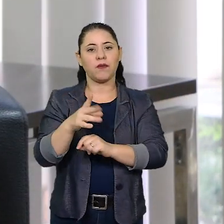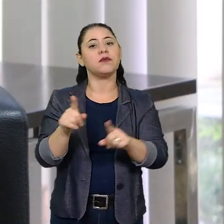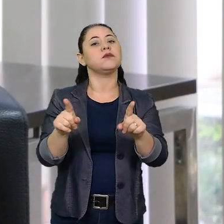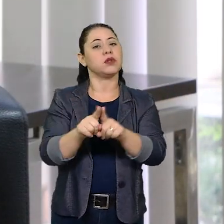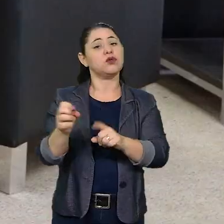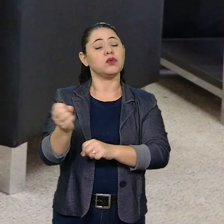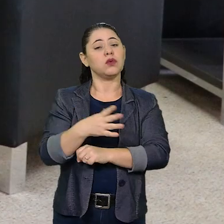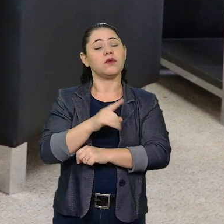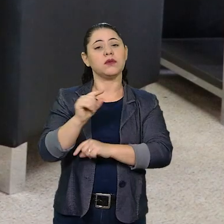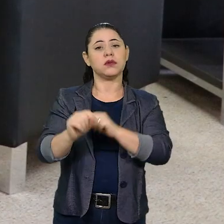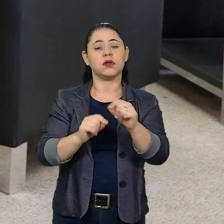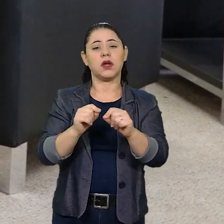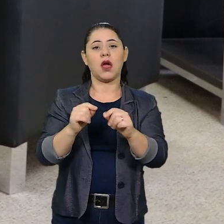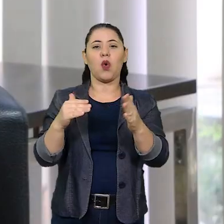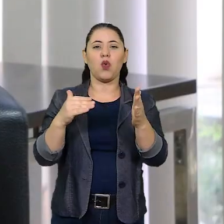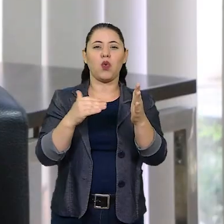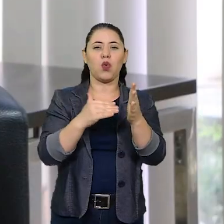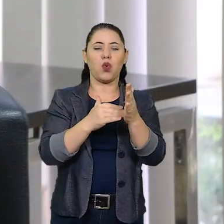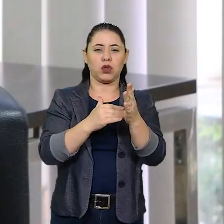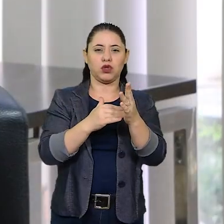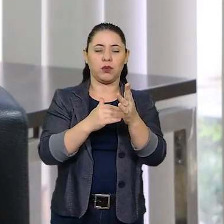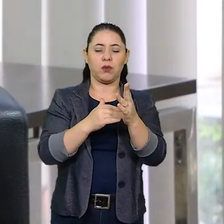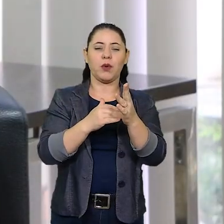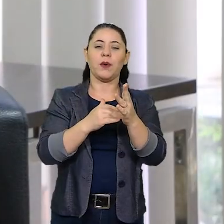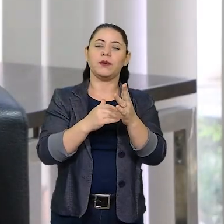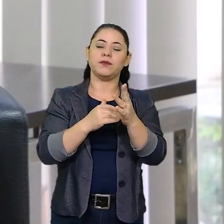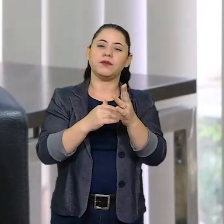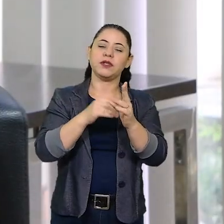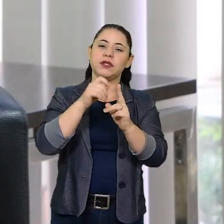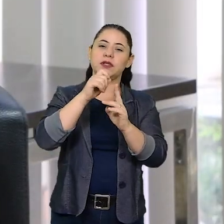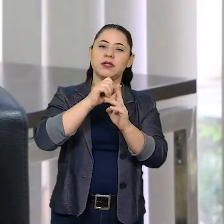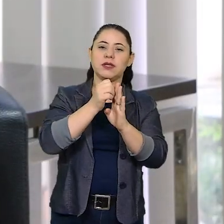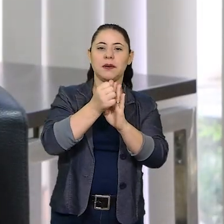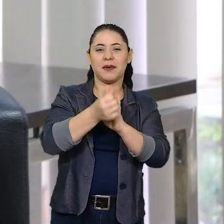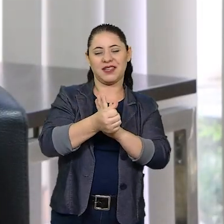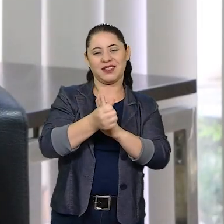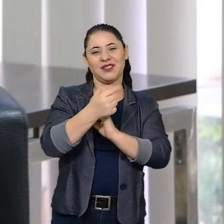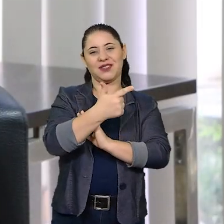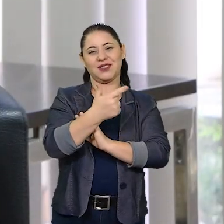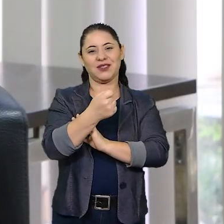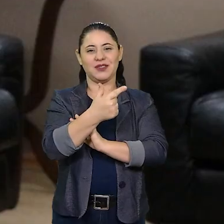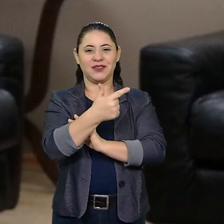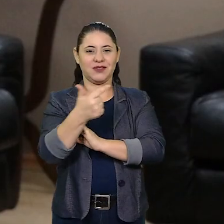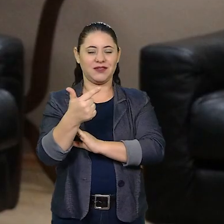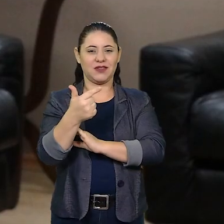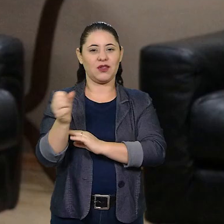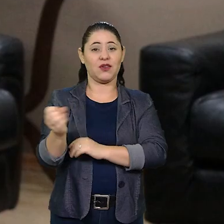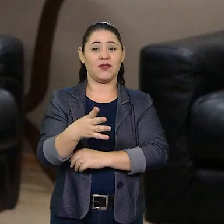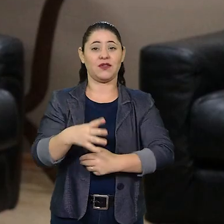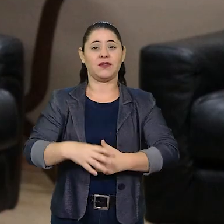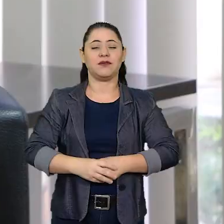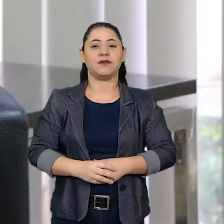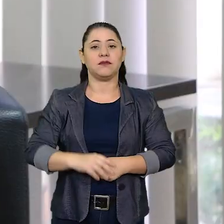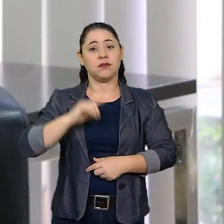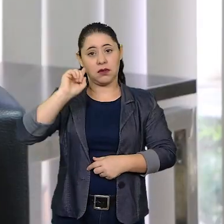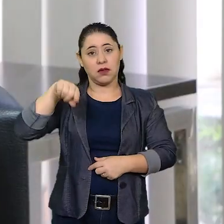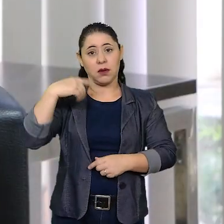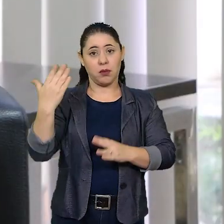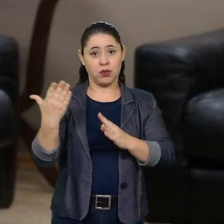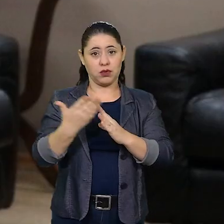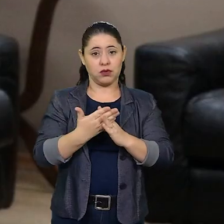técnicos, enfim. É essa a novidade que nós temos agora neste último semestre de 2022. Uma grande novidade.